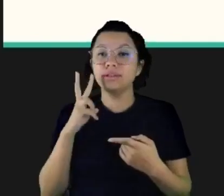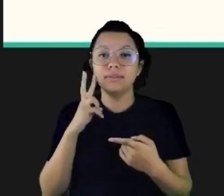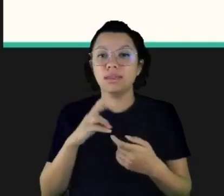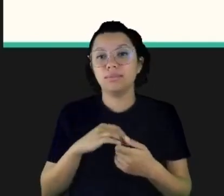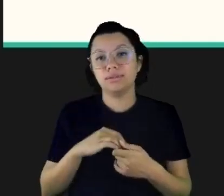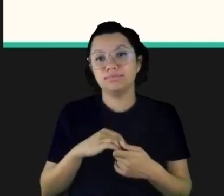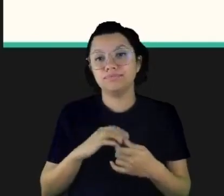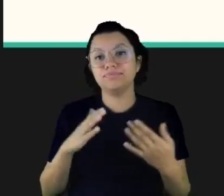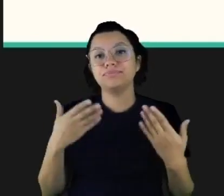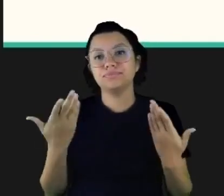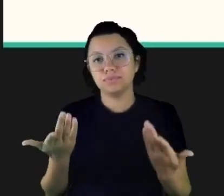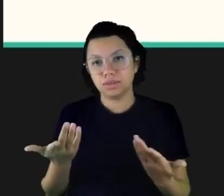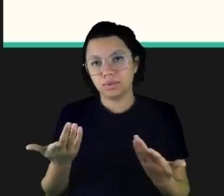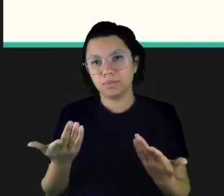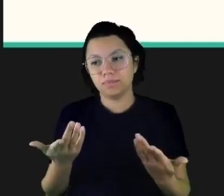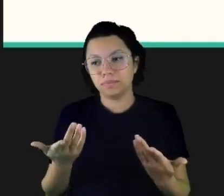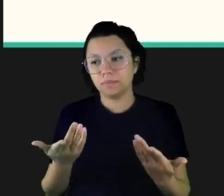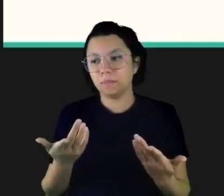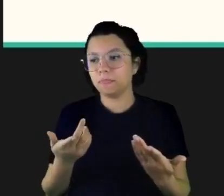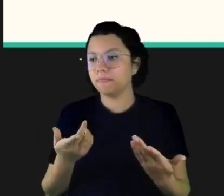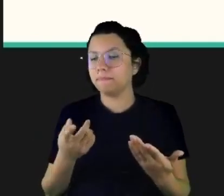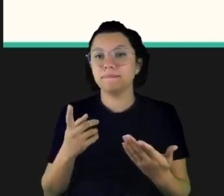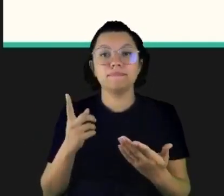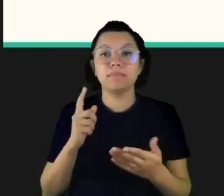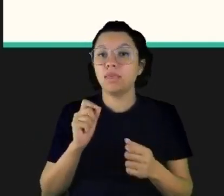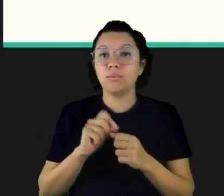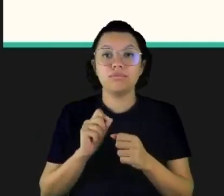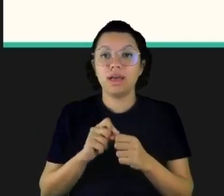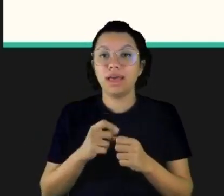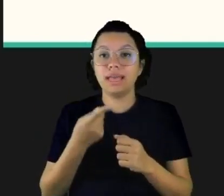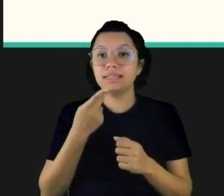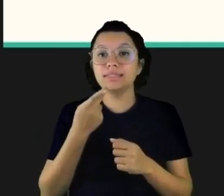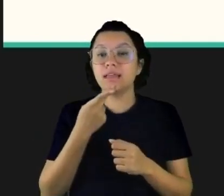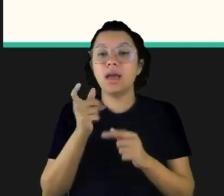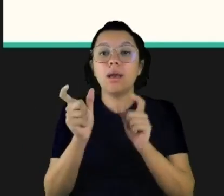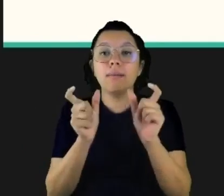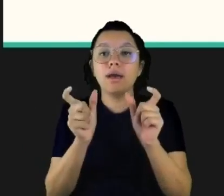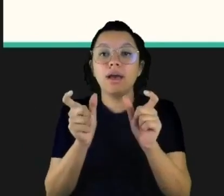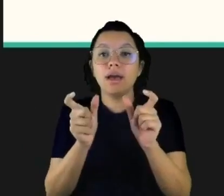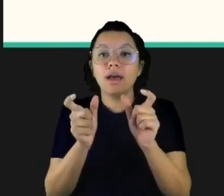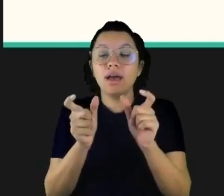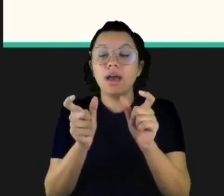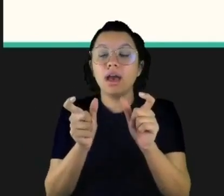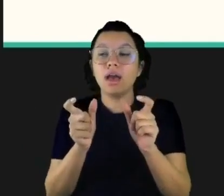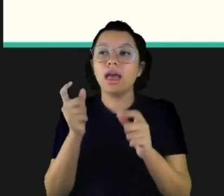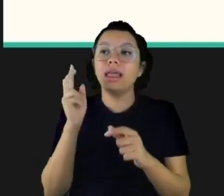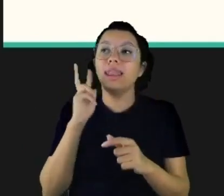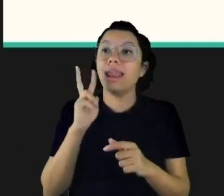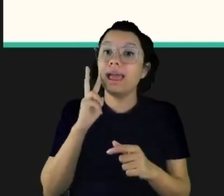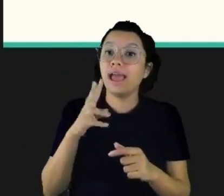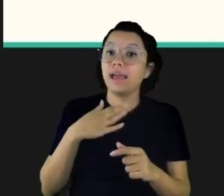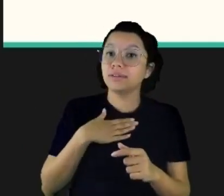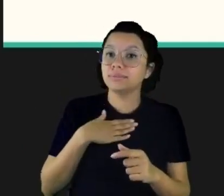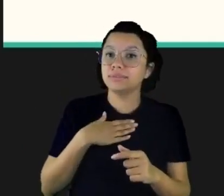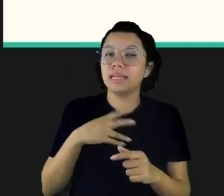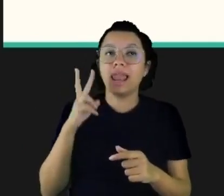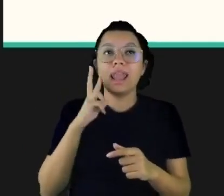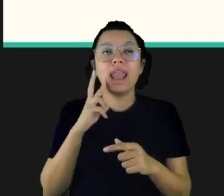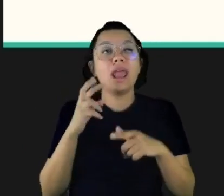Então, não se deve usar essa palavra em idosos com demência. Lembra quando? Lembra